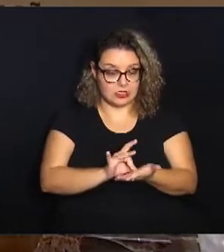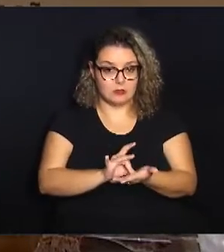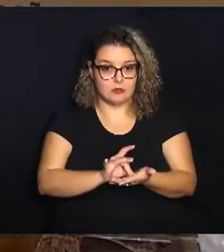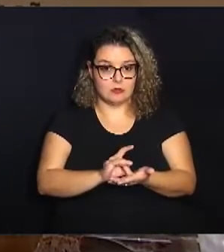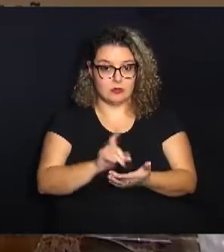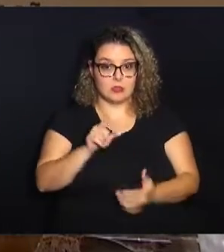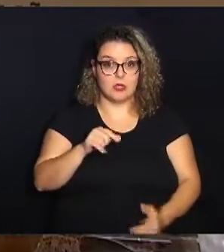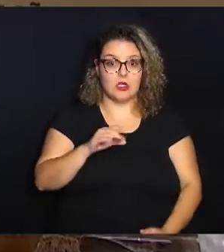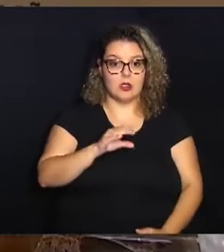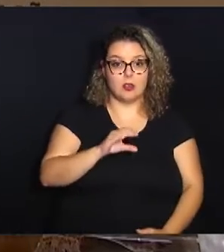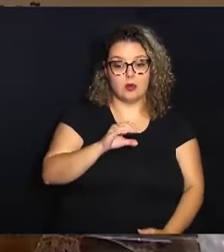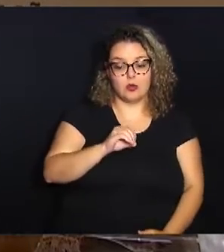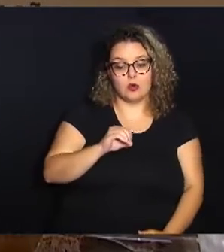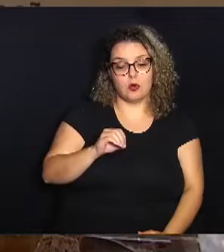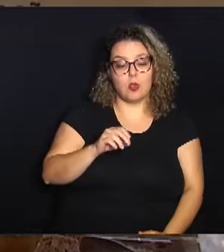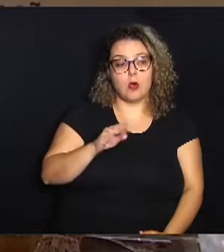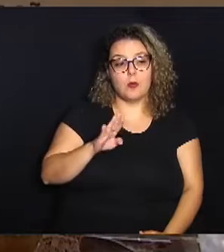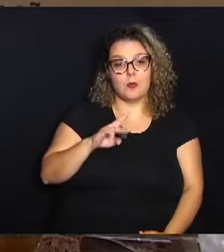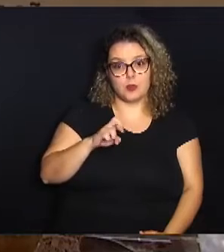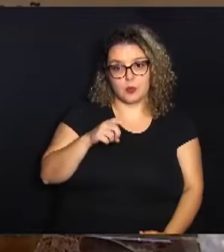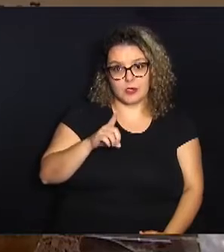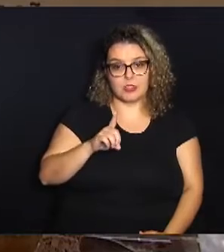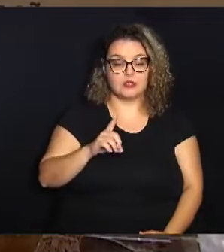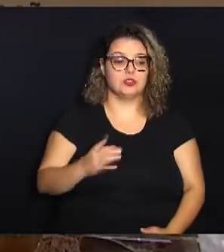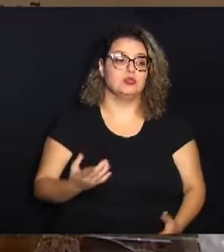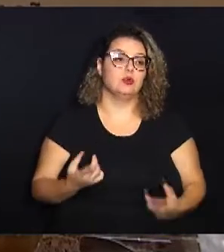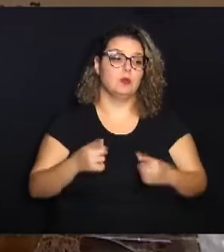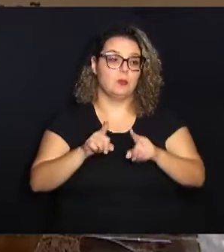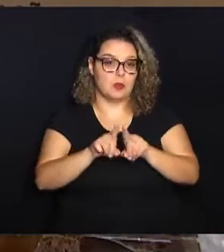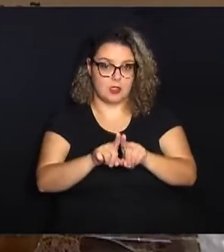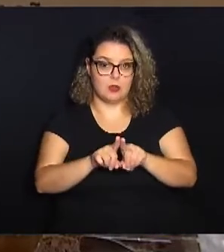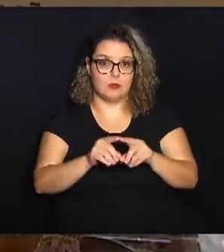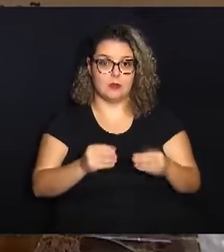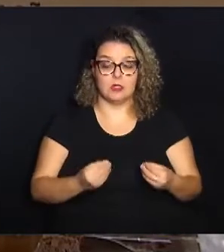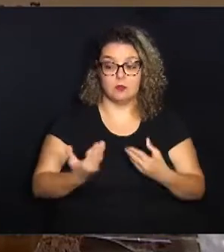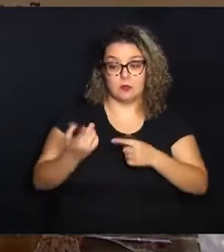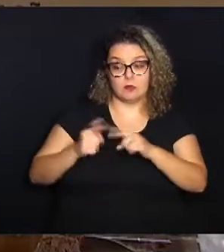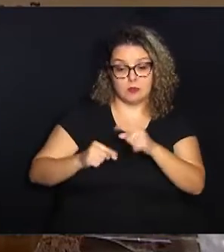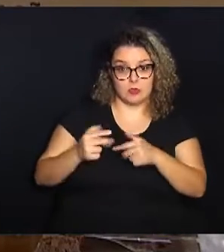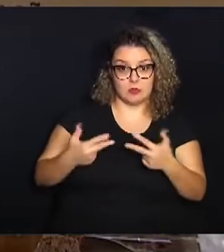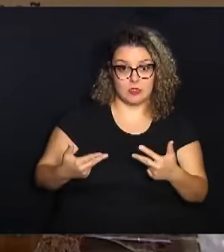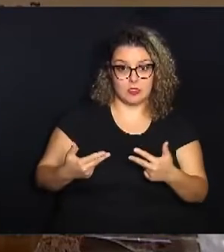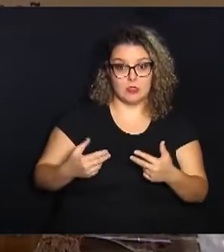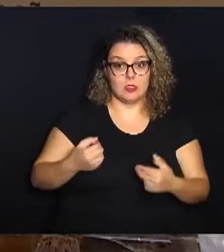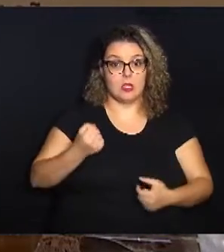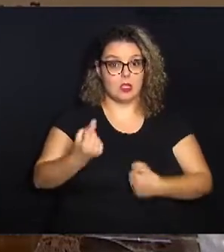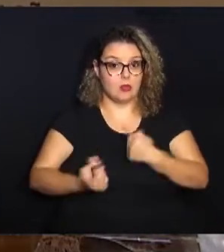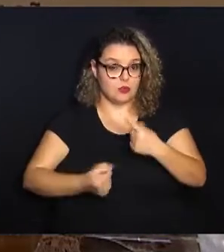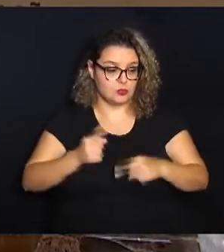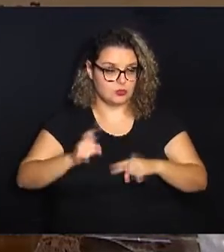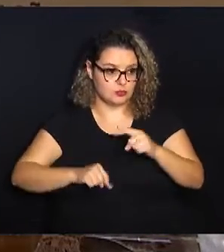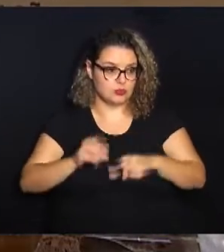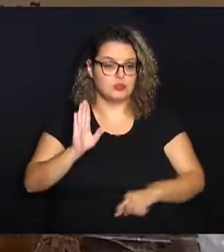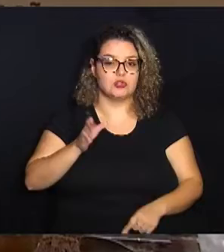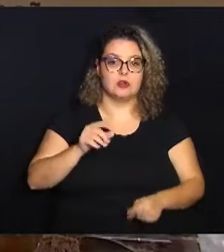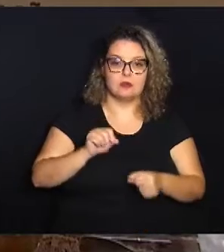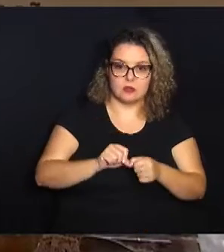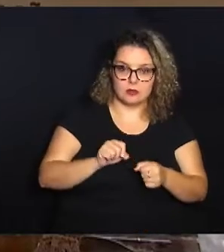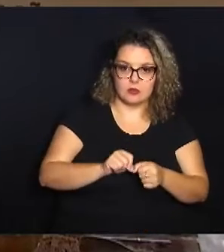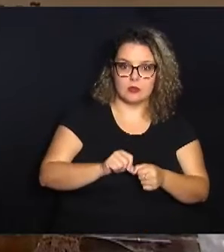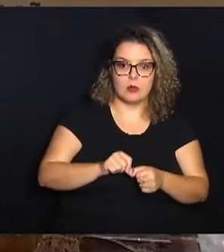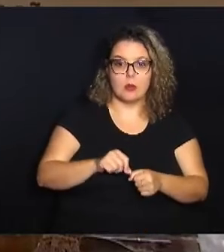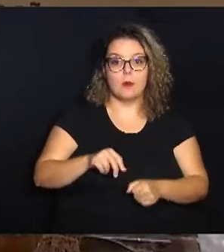de co-branding, né, uma parceria, onde nós vamos fornecer a matéria-prima. Eles vão produzir alguns produtos que eles já fazem, mais com o